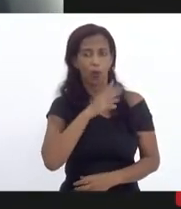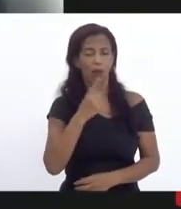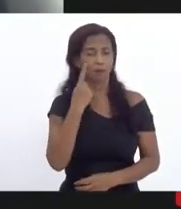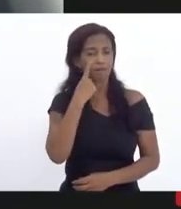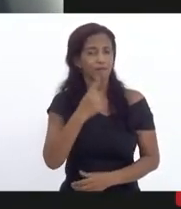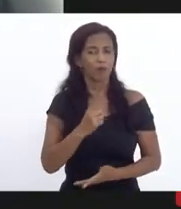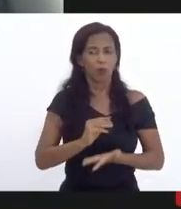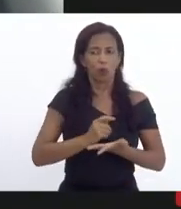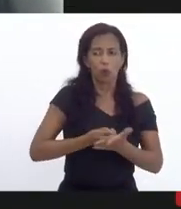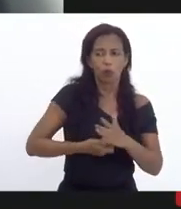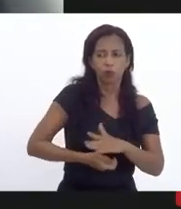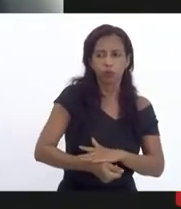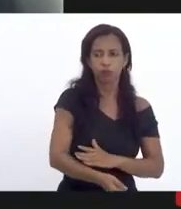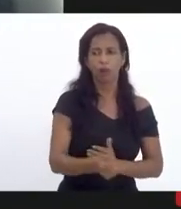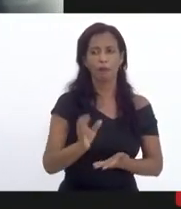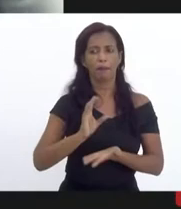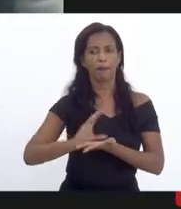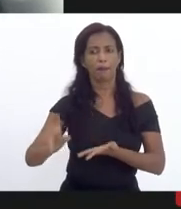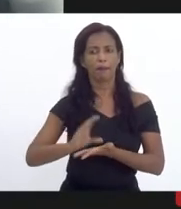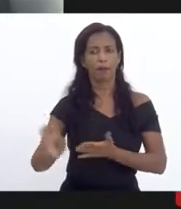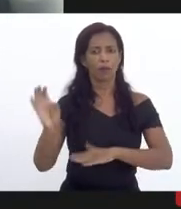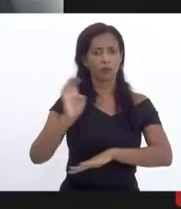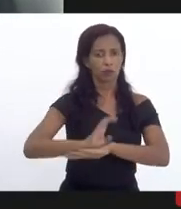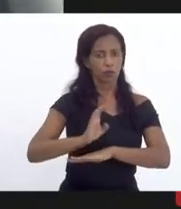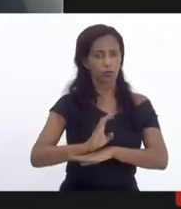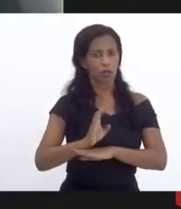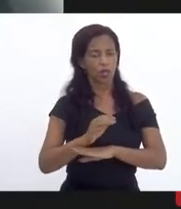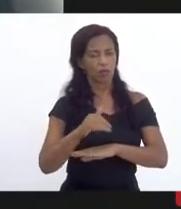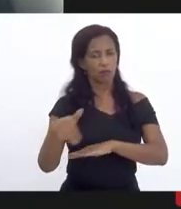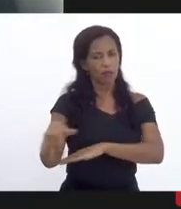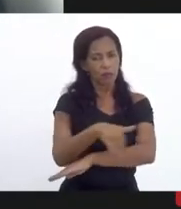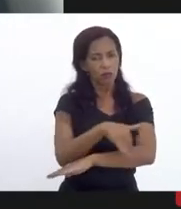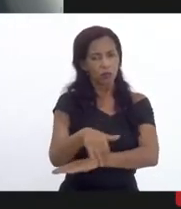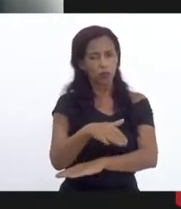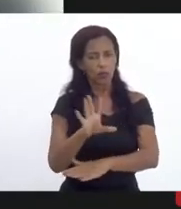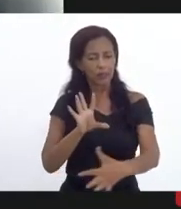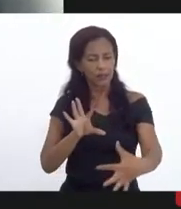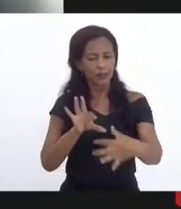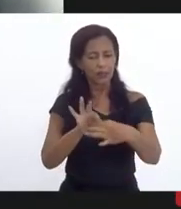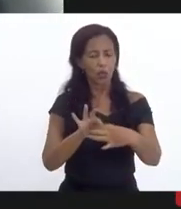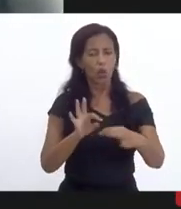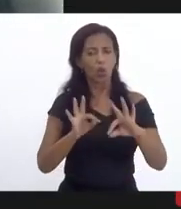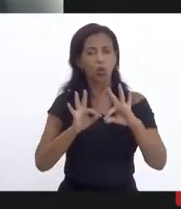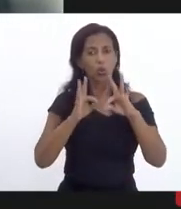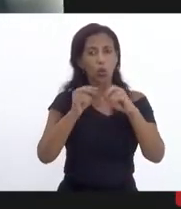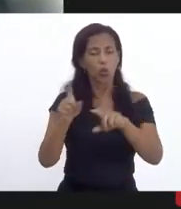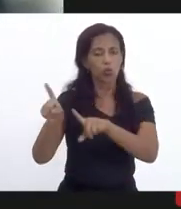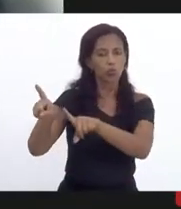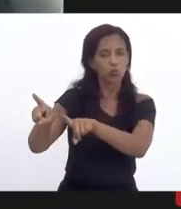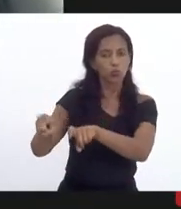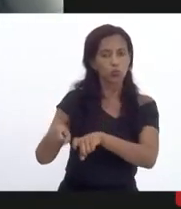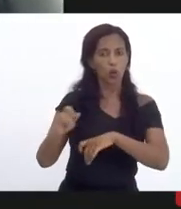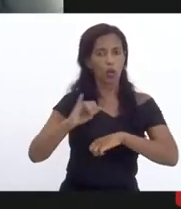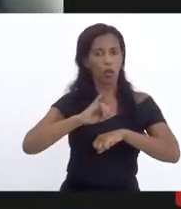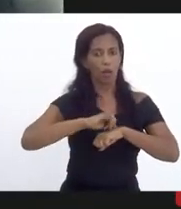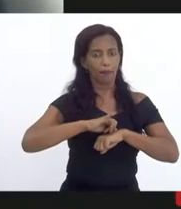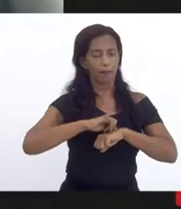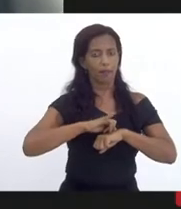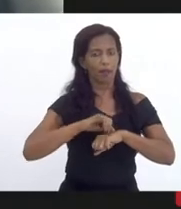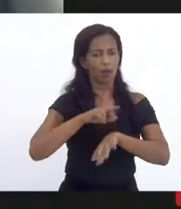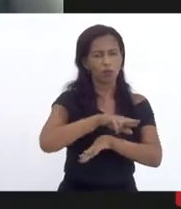rever os investimentos do estado para essas estradas que interligam todo o interior com a capital